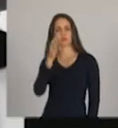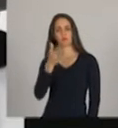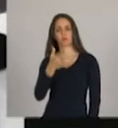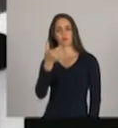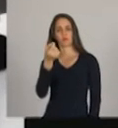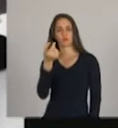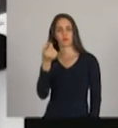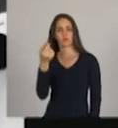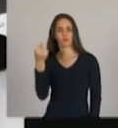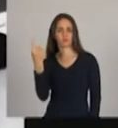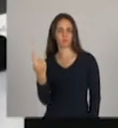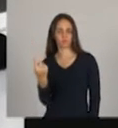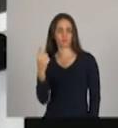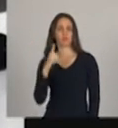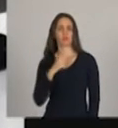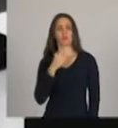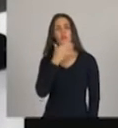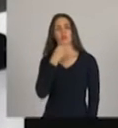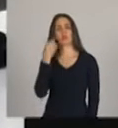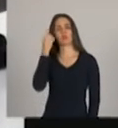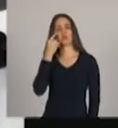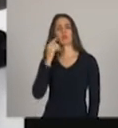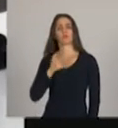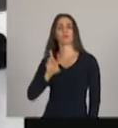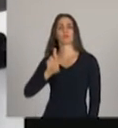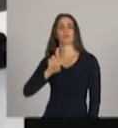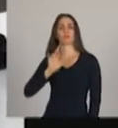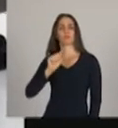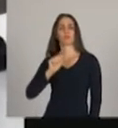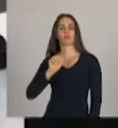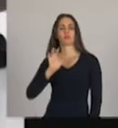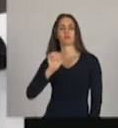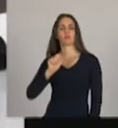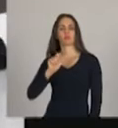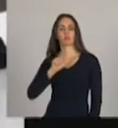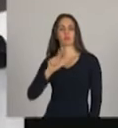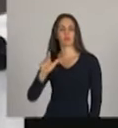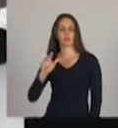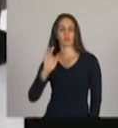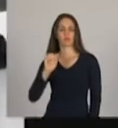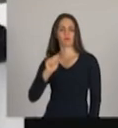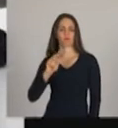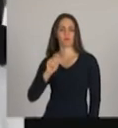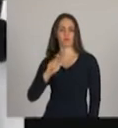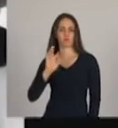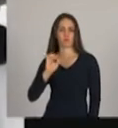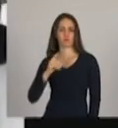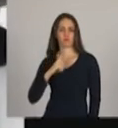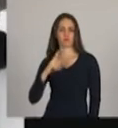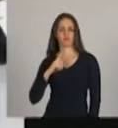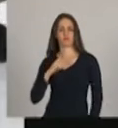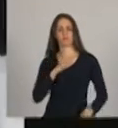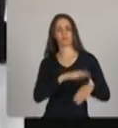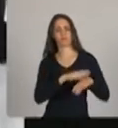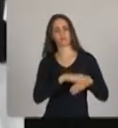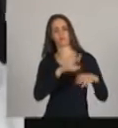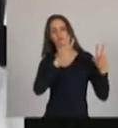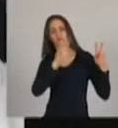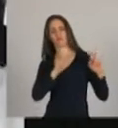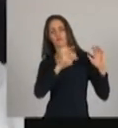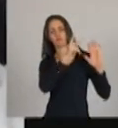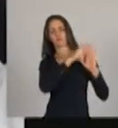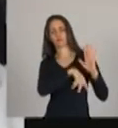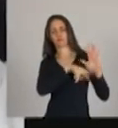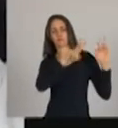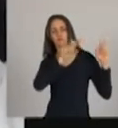98/2001, de autoria do deputado Rafael Favato. Eu avoco a matéria para relatar e peço prazo